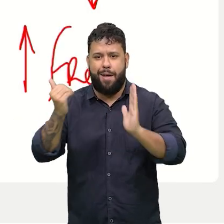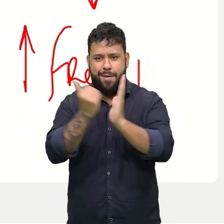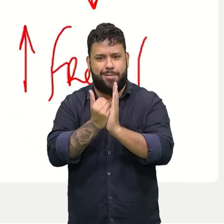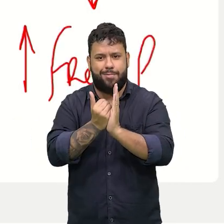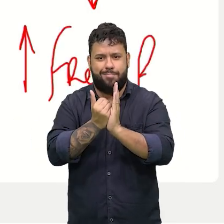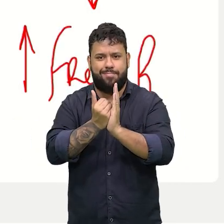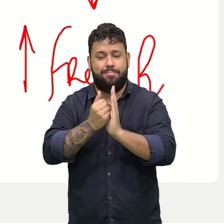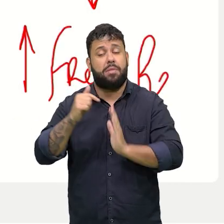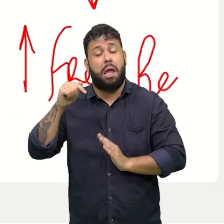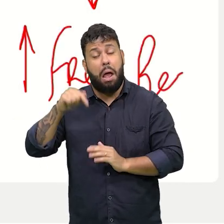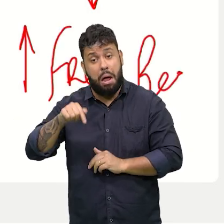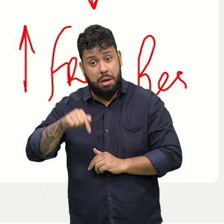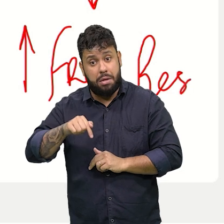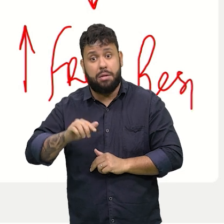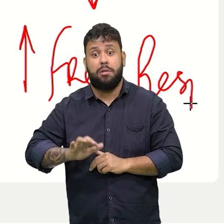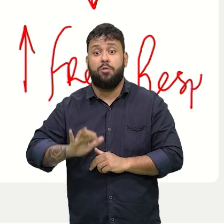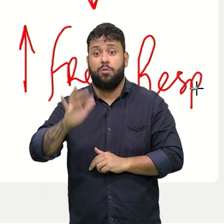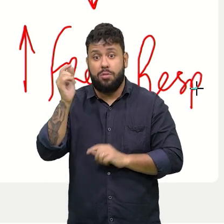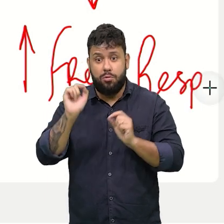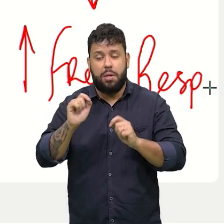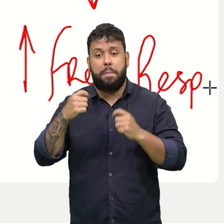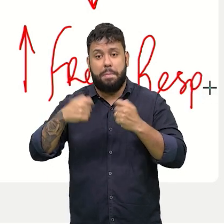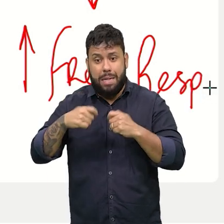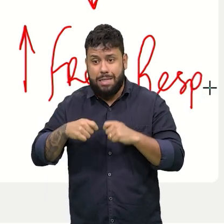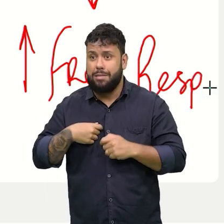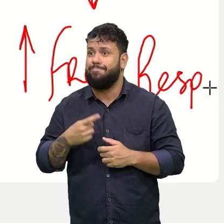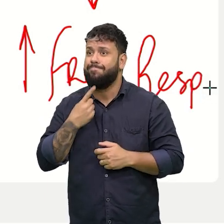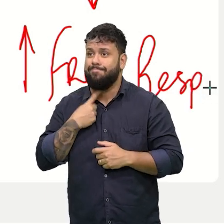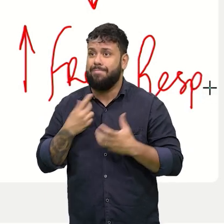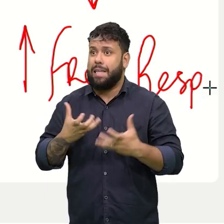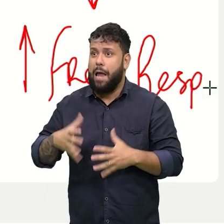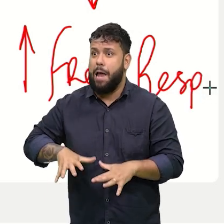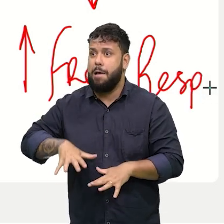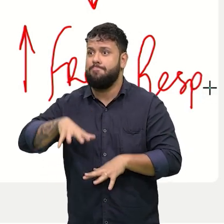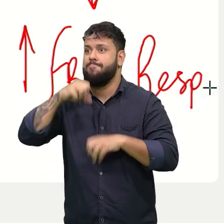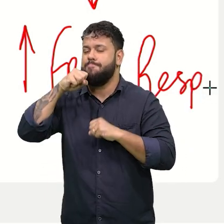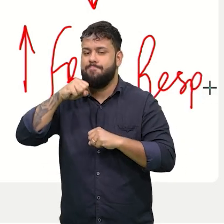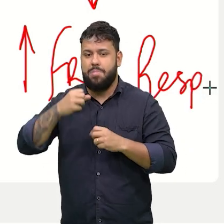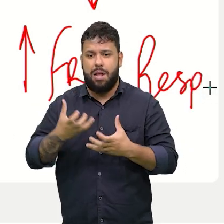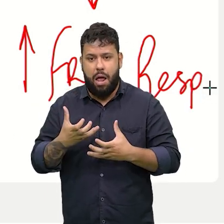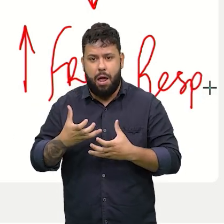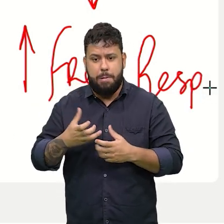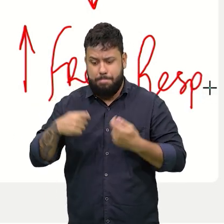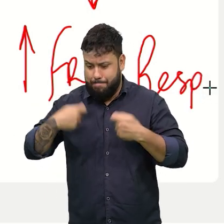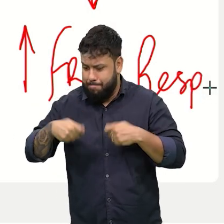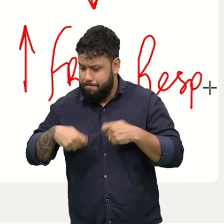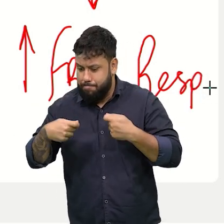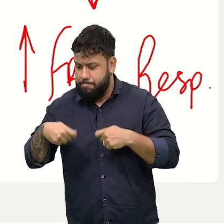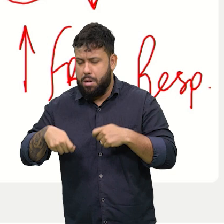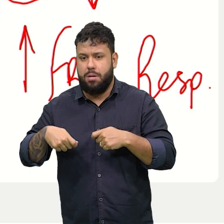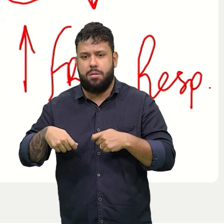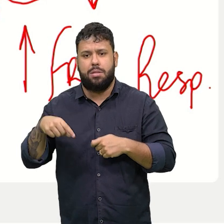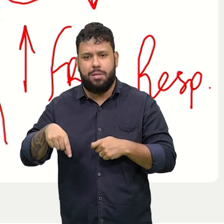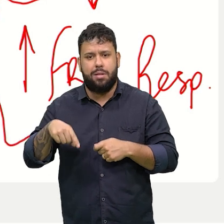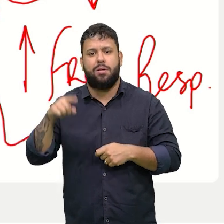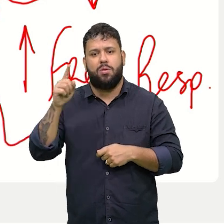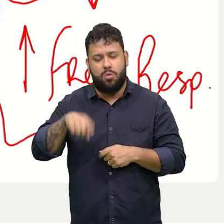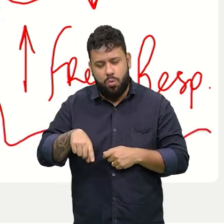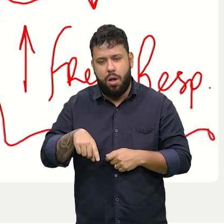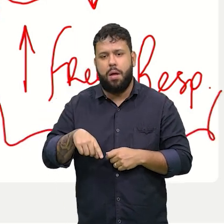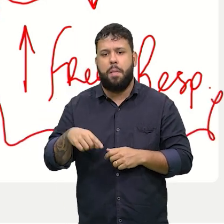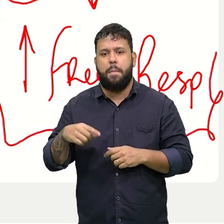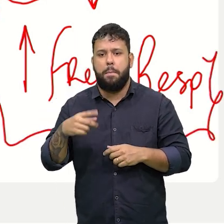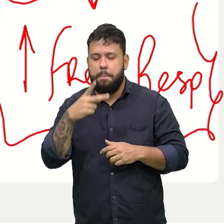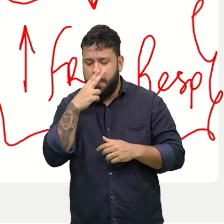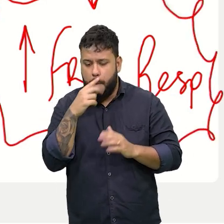a necessidade de querer respirar. Essa necessidade de querer respirar, a gente chama de ponto